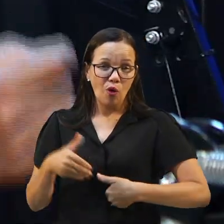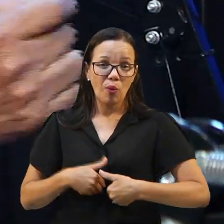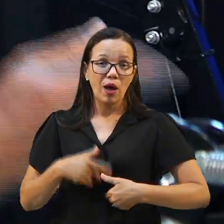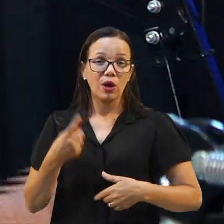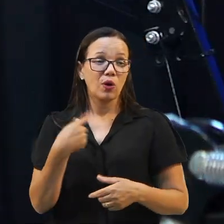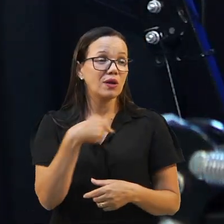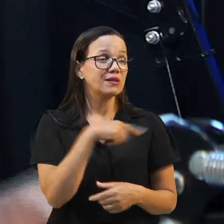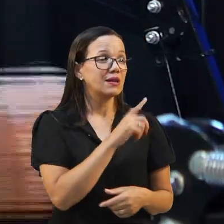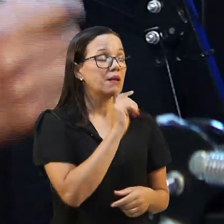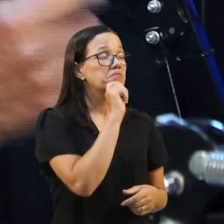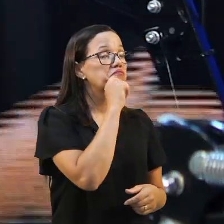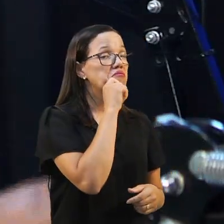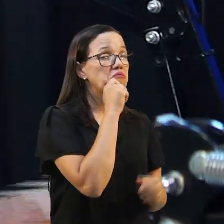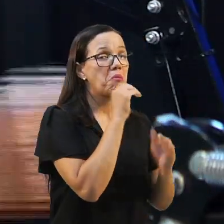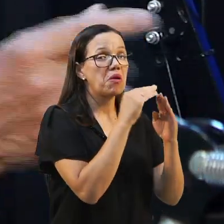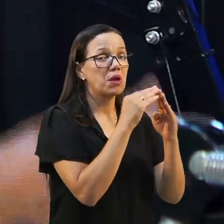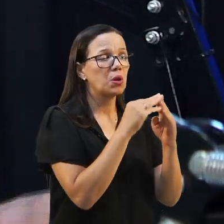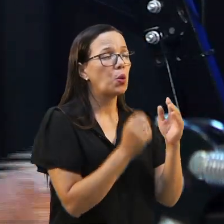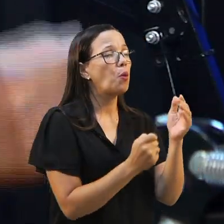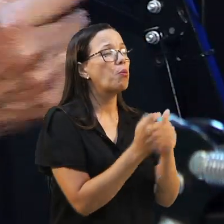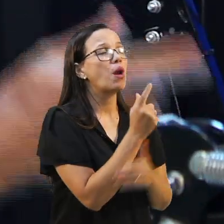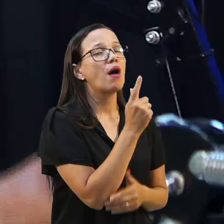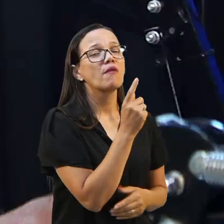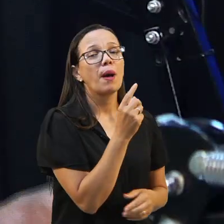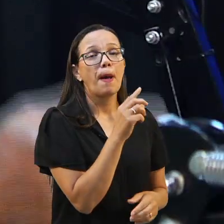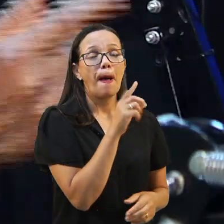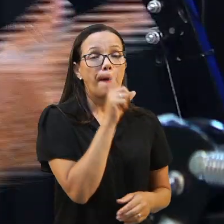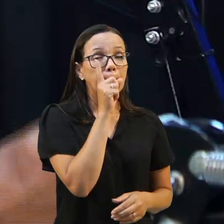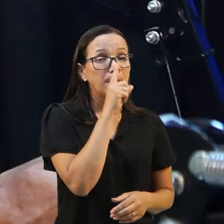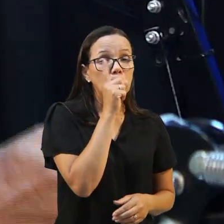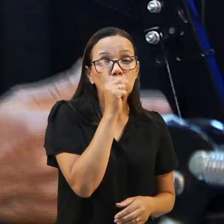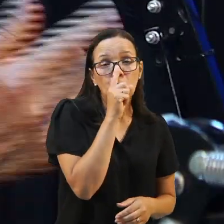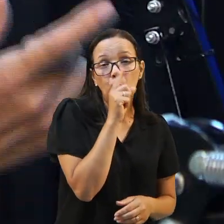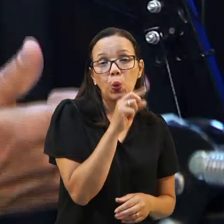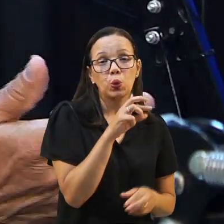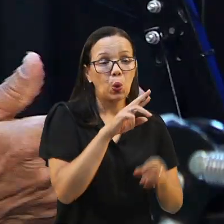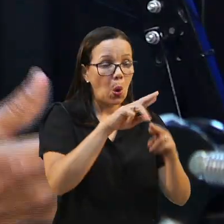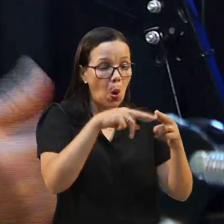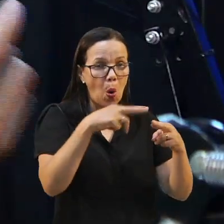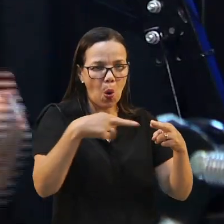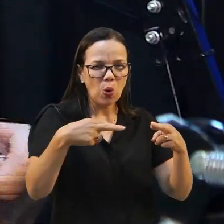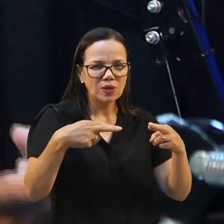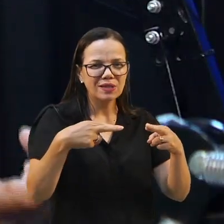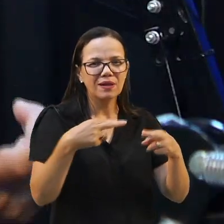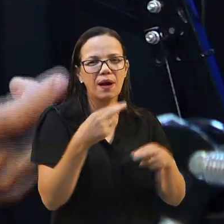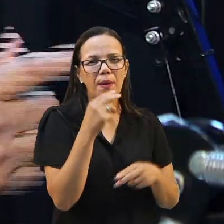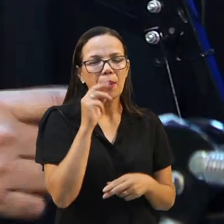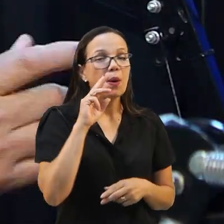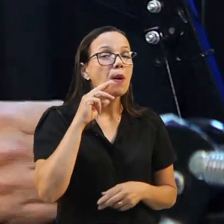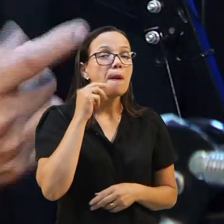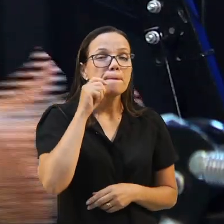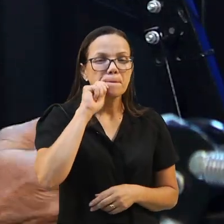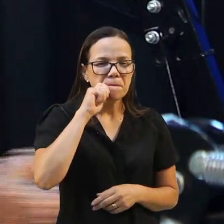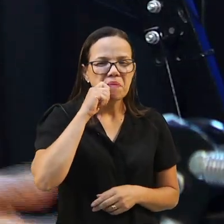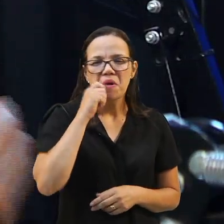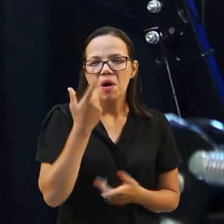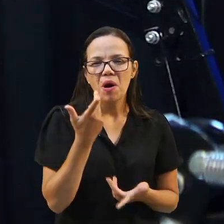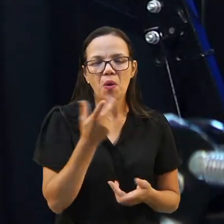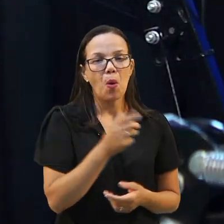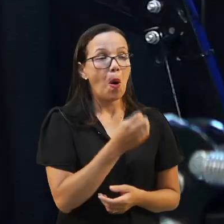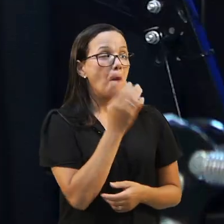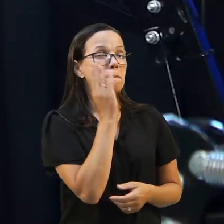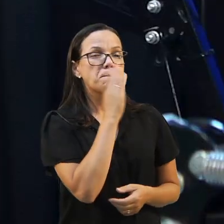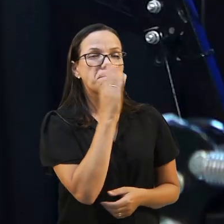na padaria, comprava biscoito, rosca, bolo, e levava guaraná, né, e levava